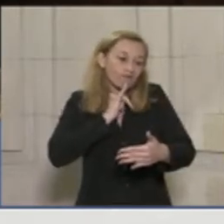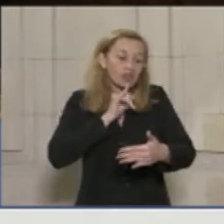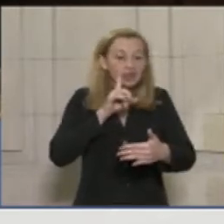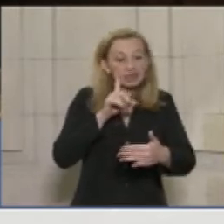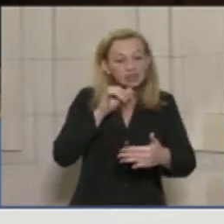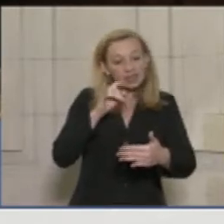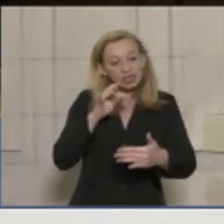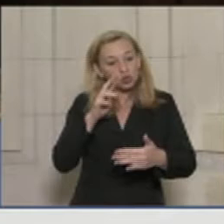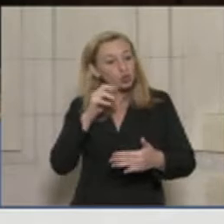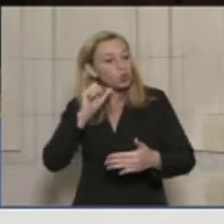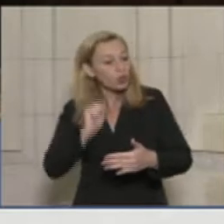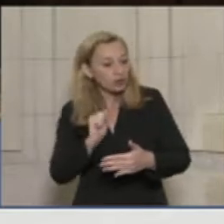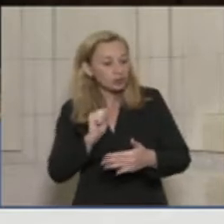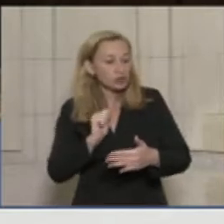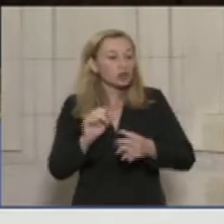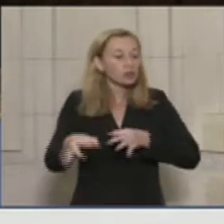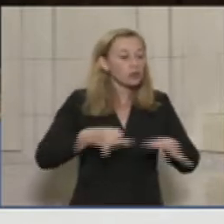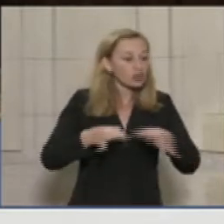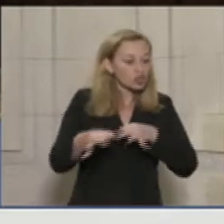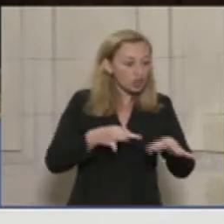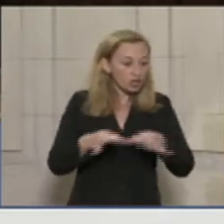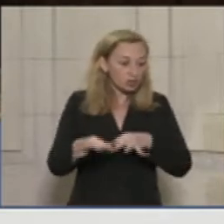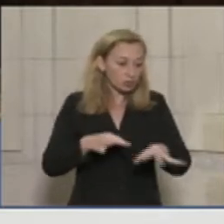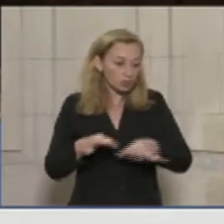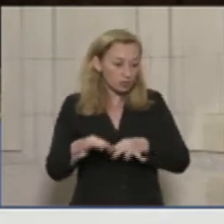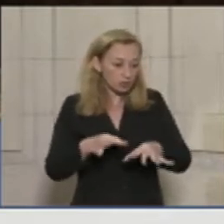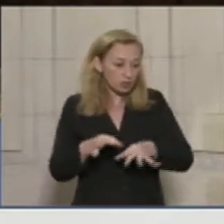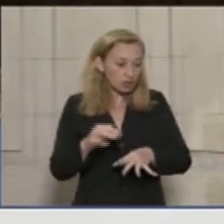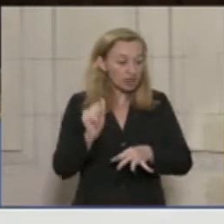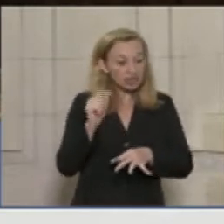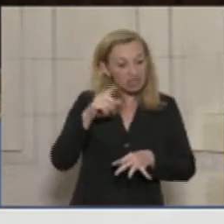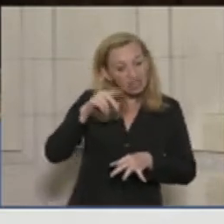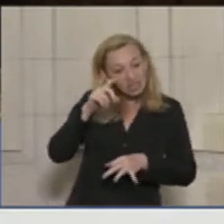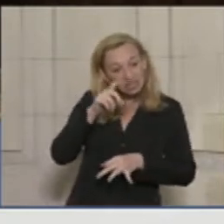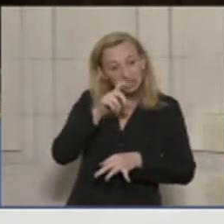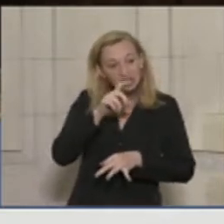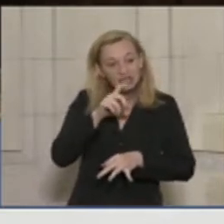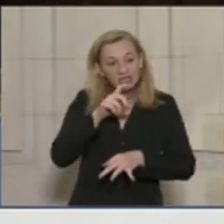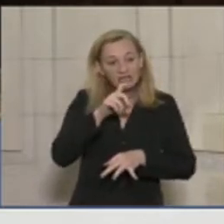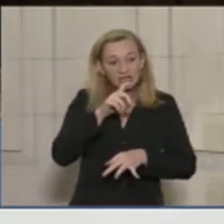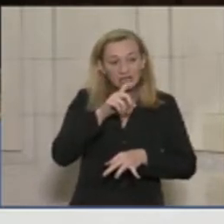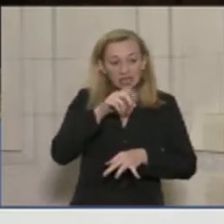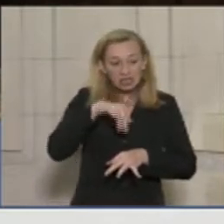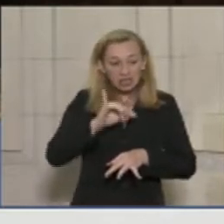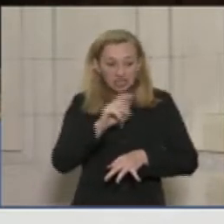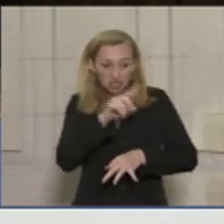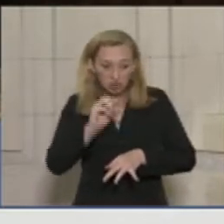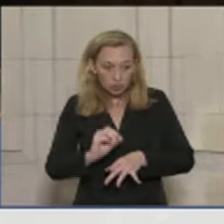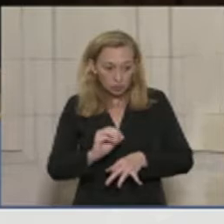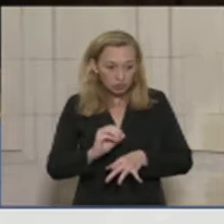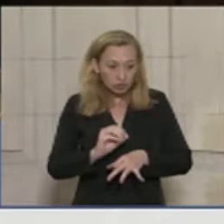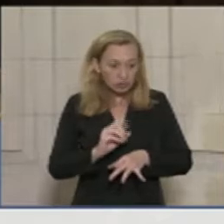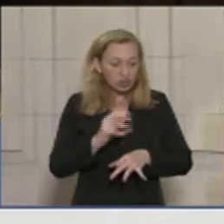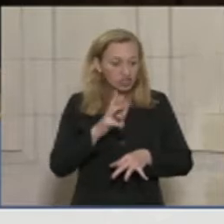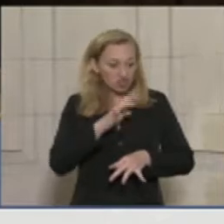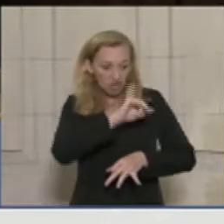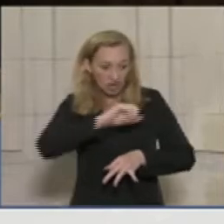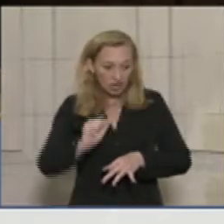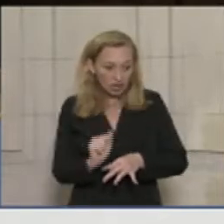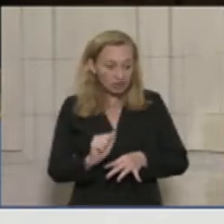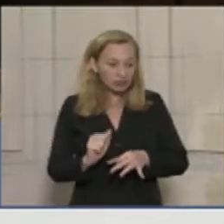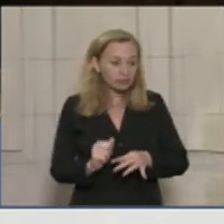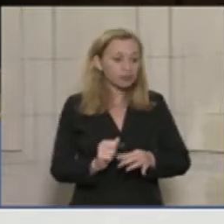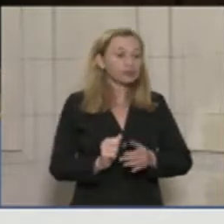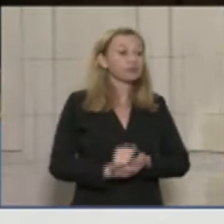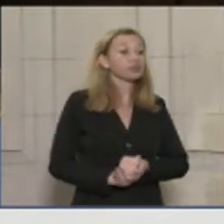Anísio Teixeira, um dos grandes personagens da história da educação brasileira, que decidiu que a